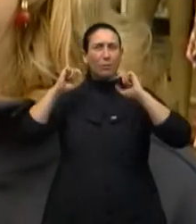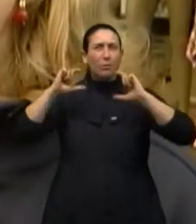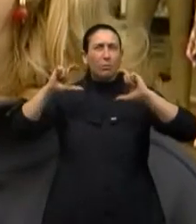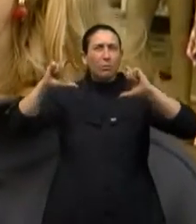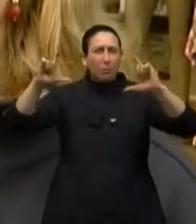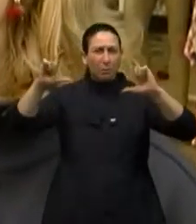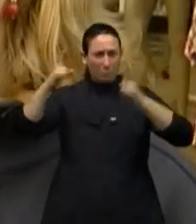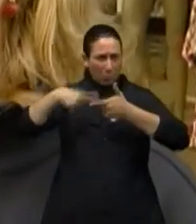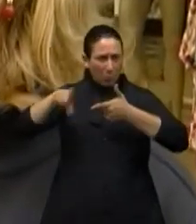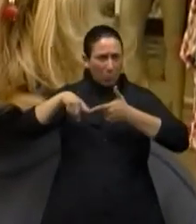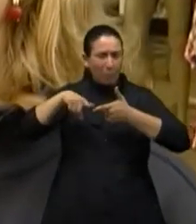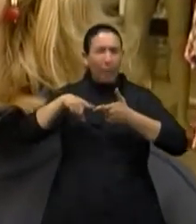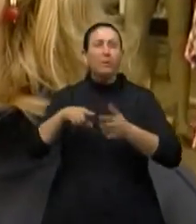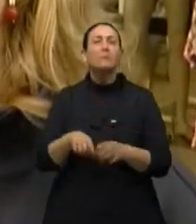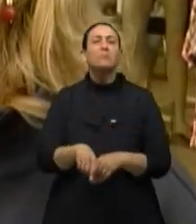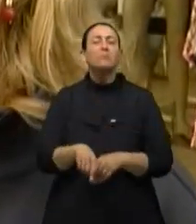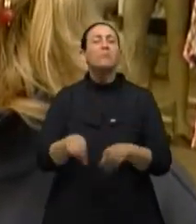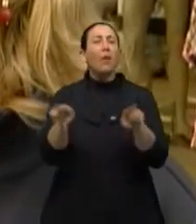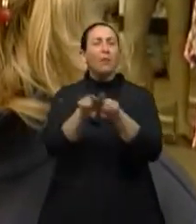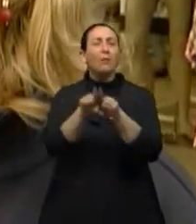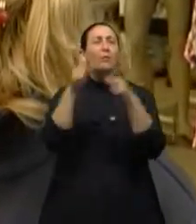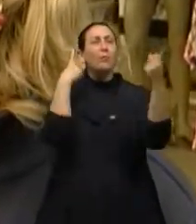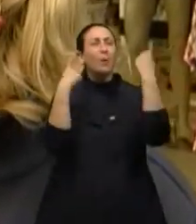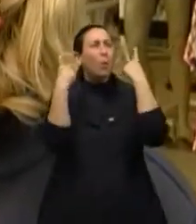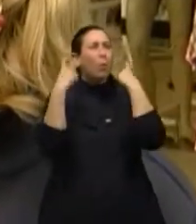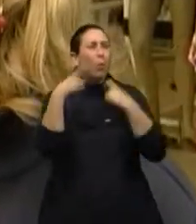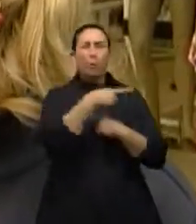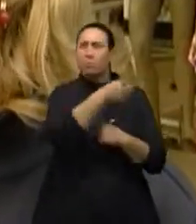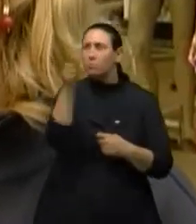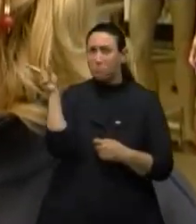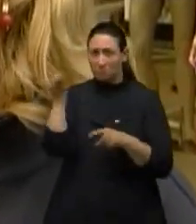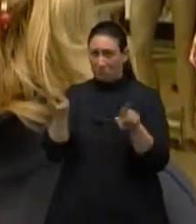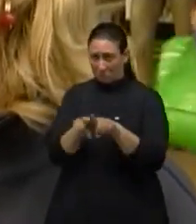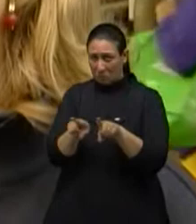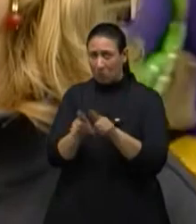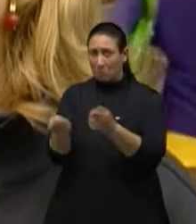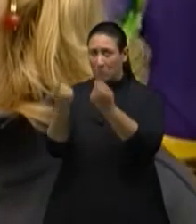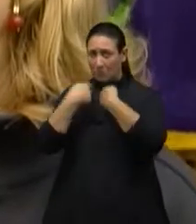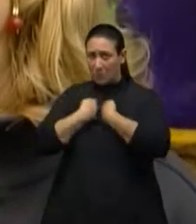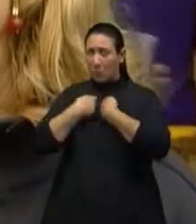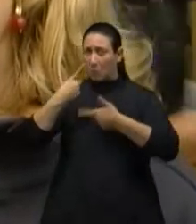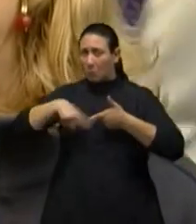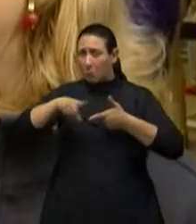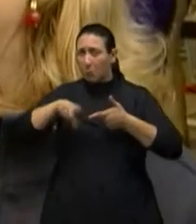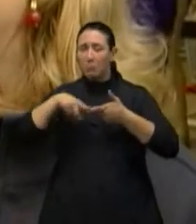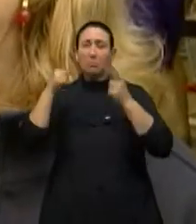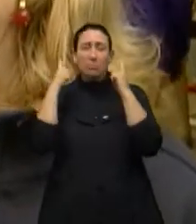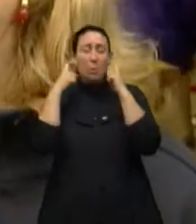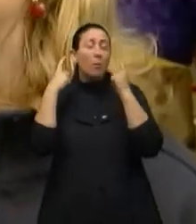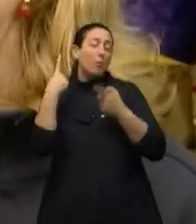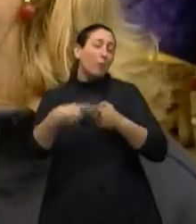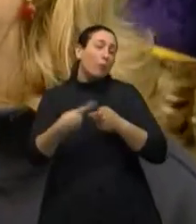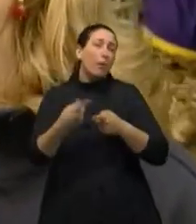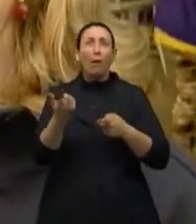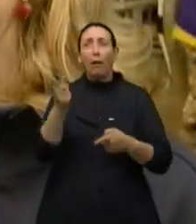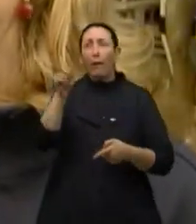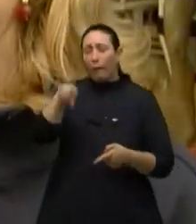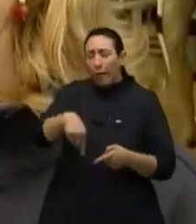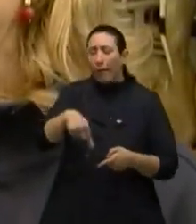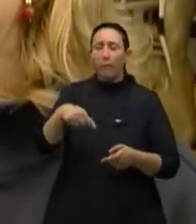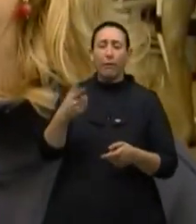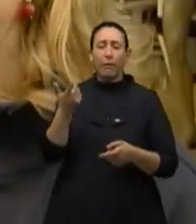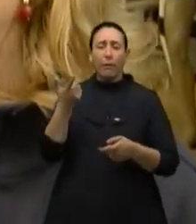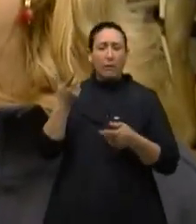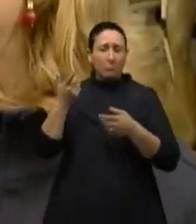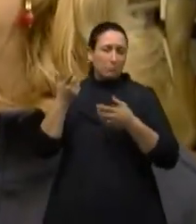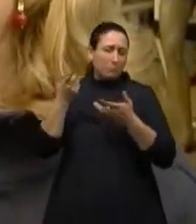de barulho que prejudica cada vez mais a audição se isso aí é verdadeiro né o excesso de barulho o stress alguma coisa